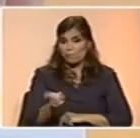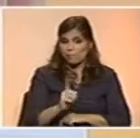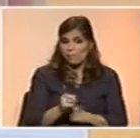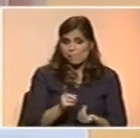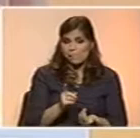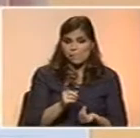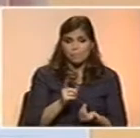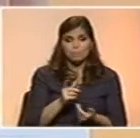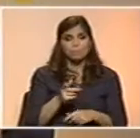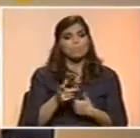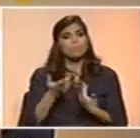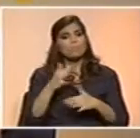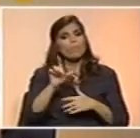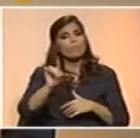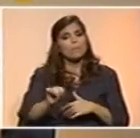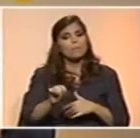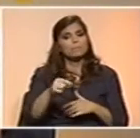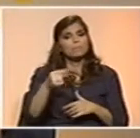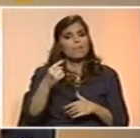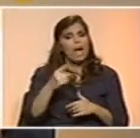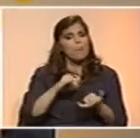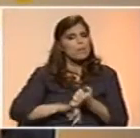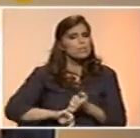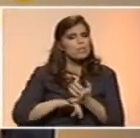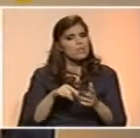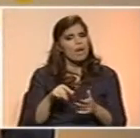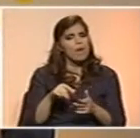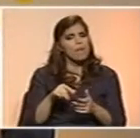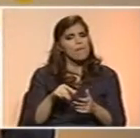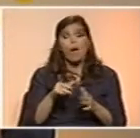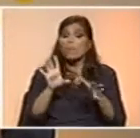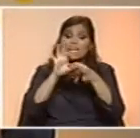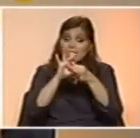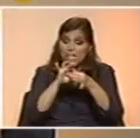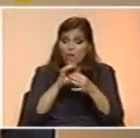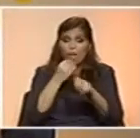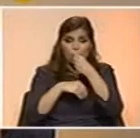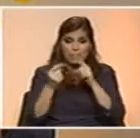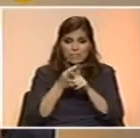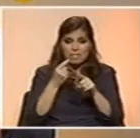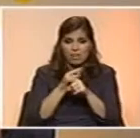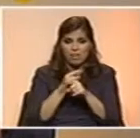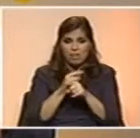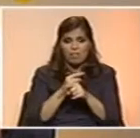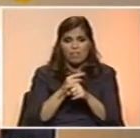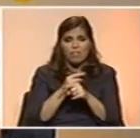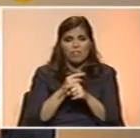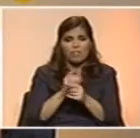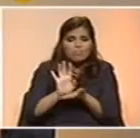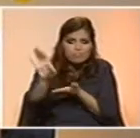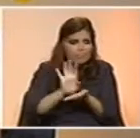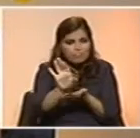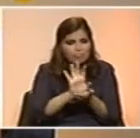só vegetariana. Mas há também, geralmente, uma associação deste tipo de alimentação a uma rejeição de tudo quanto é animal, um bocadinho,